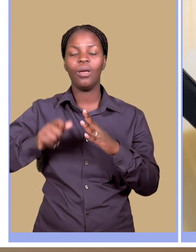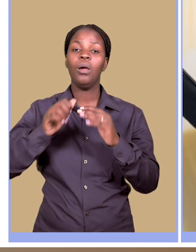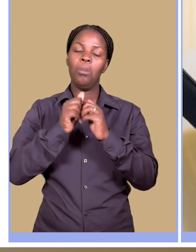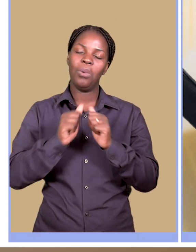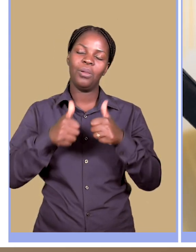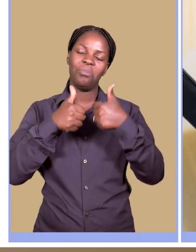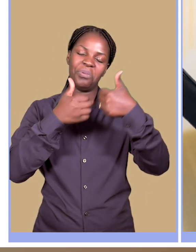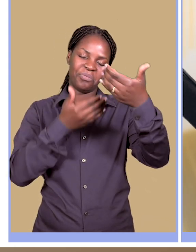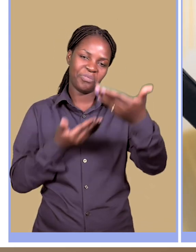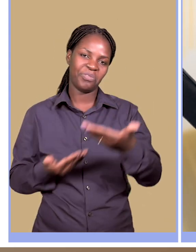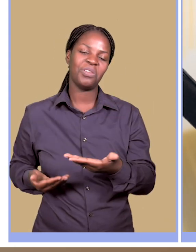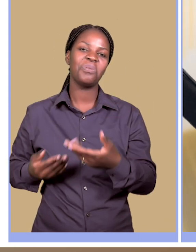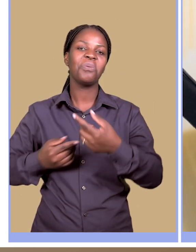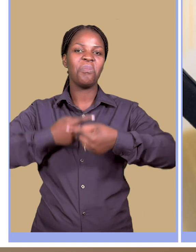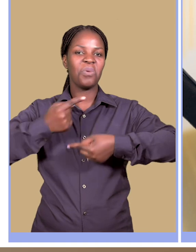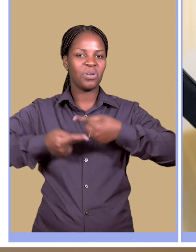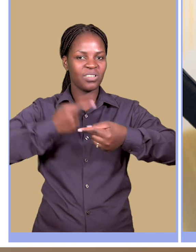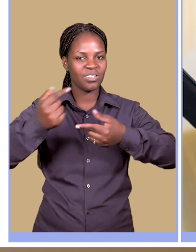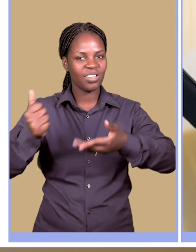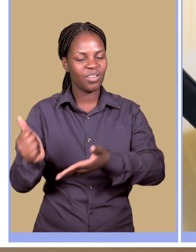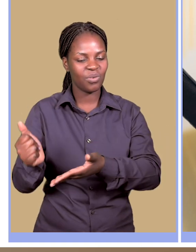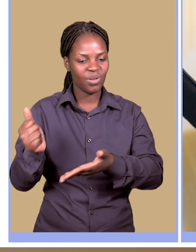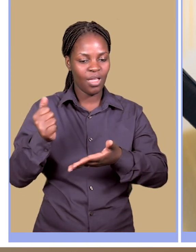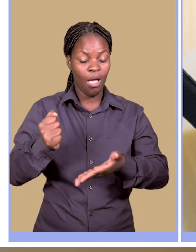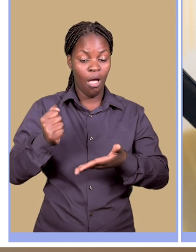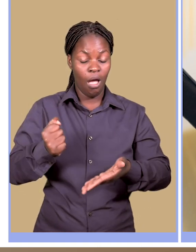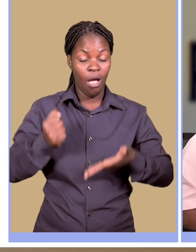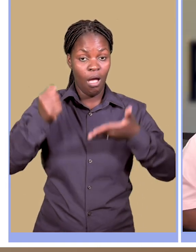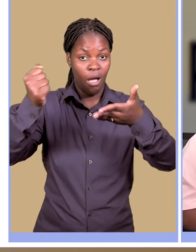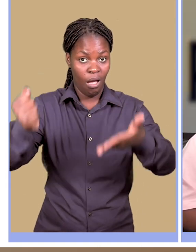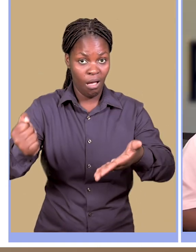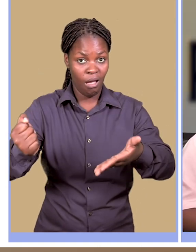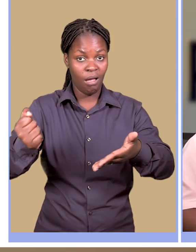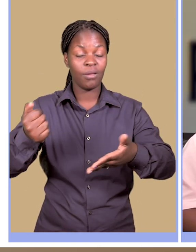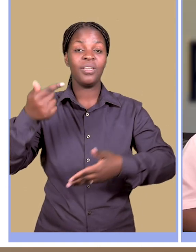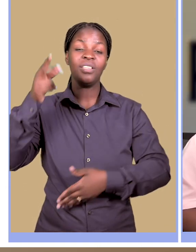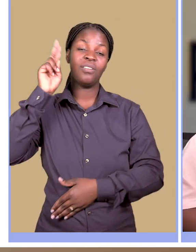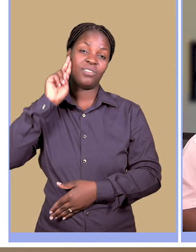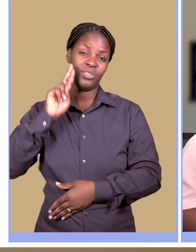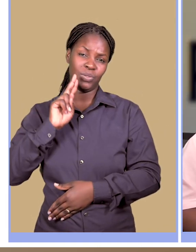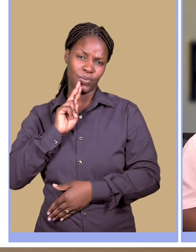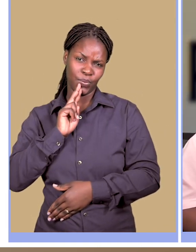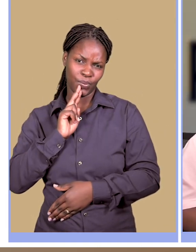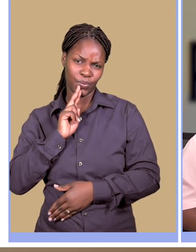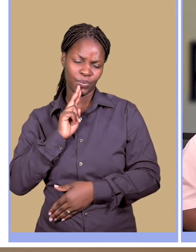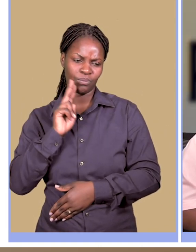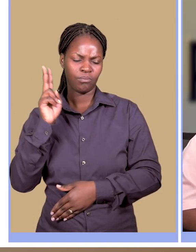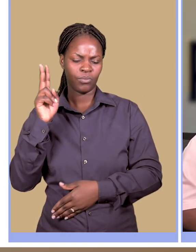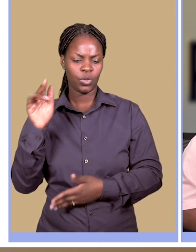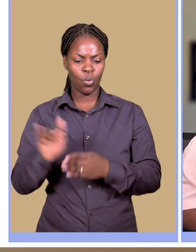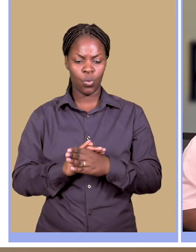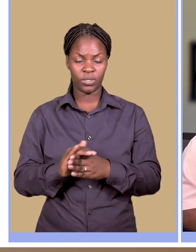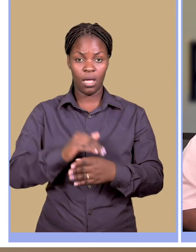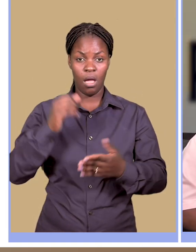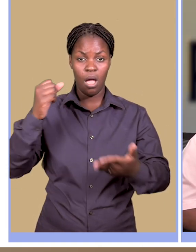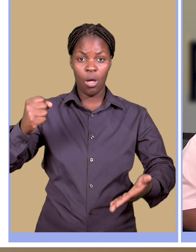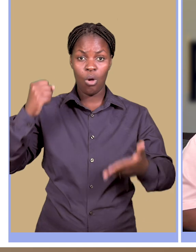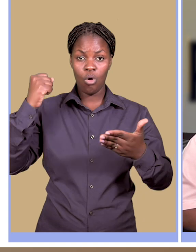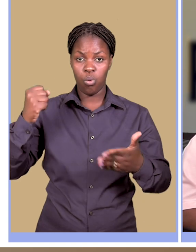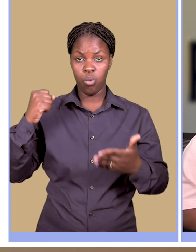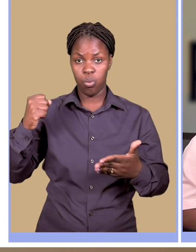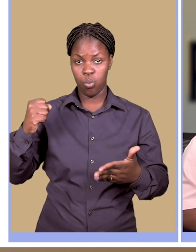Então, é bem-vindo, portanto, este apoio, e espero que a TV Surdo não só olhe para